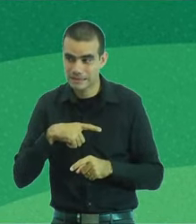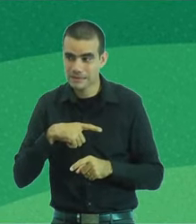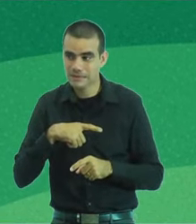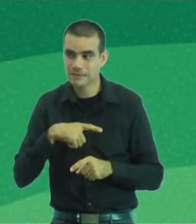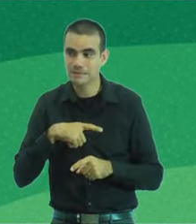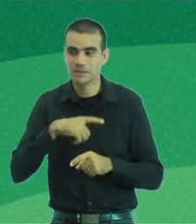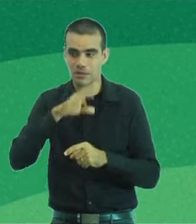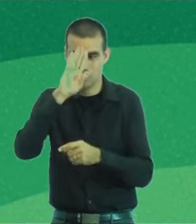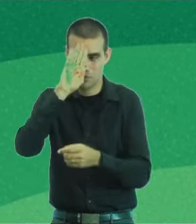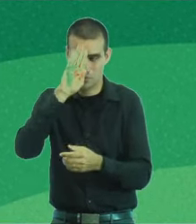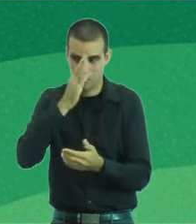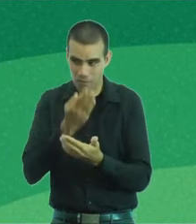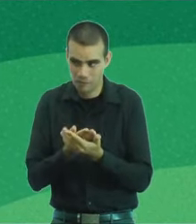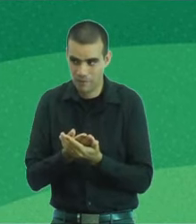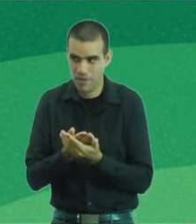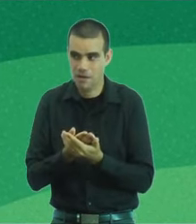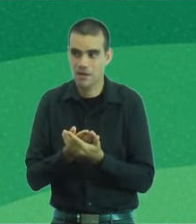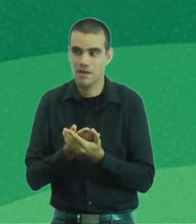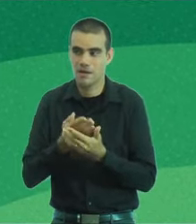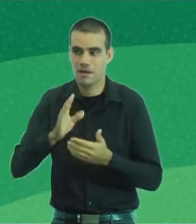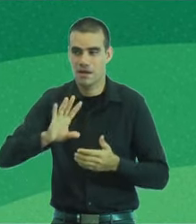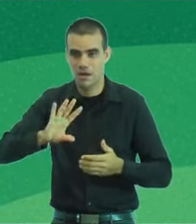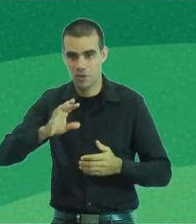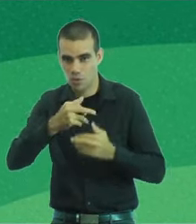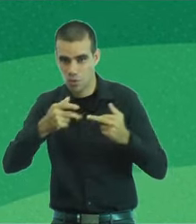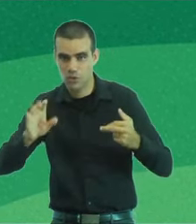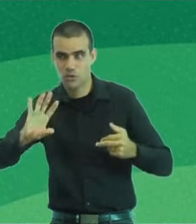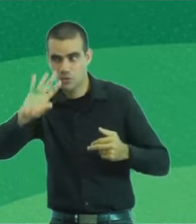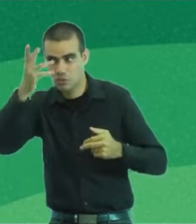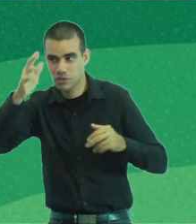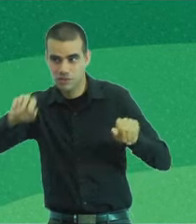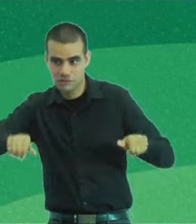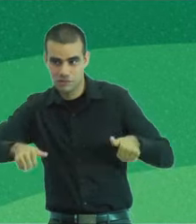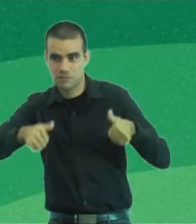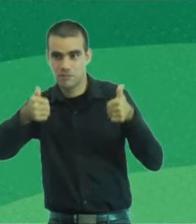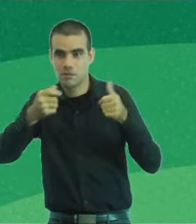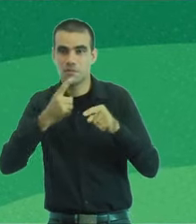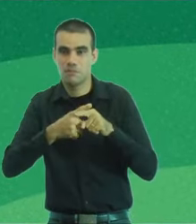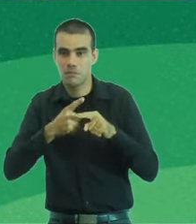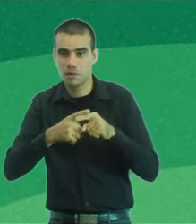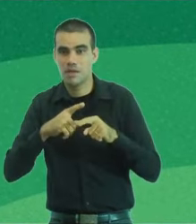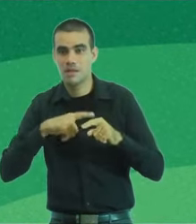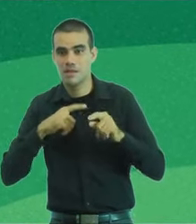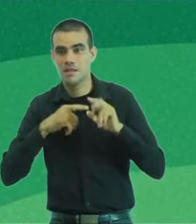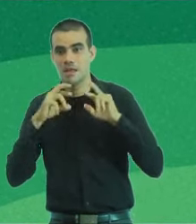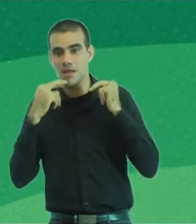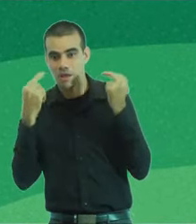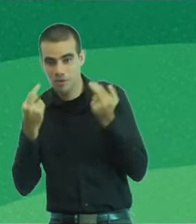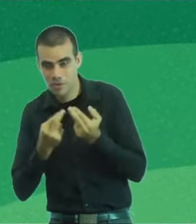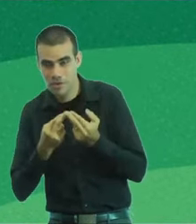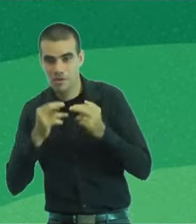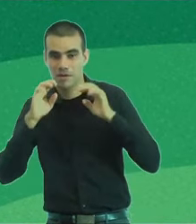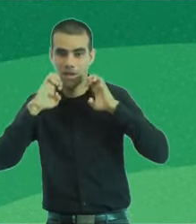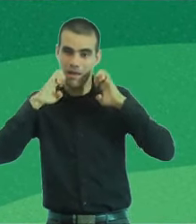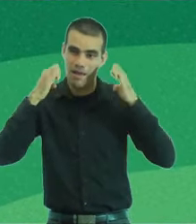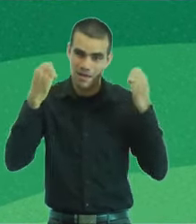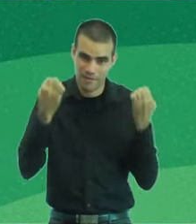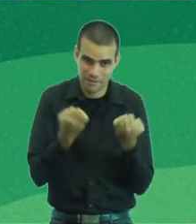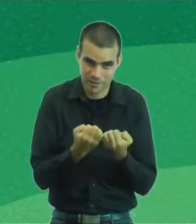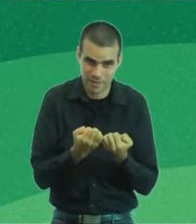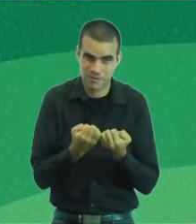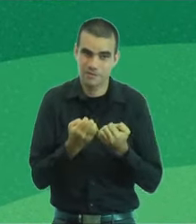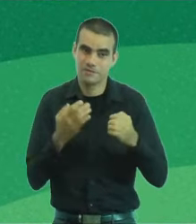essa confiança de que as coisas vão acontecer porque tem pessoas sei lá daqui a pouco tem reunião vão sediar eventos que a gente vai poder